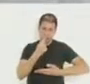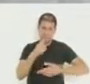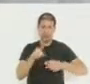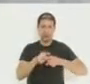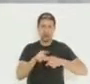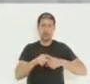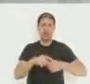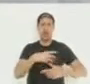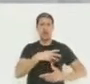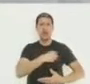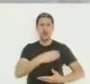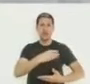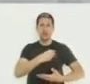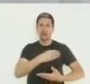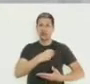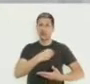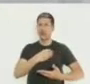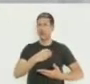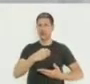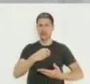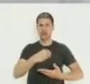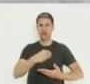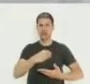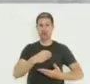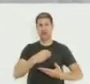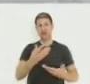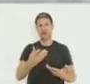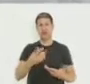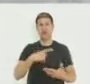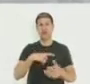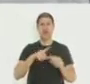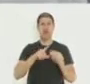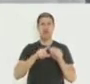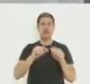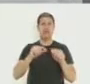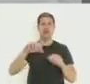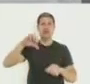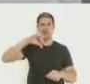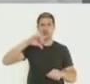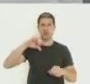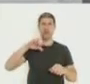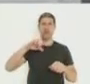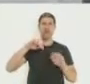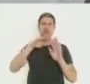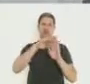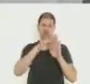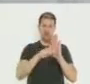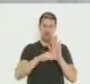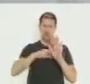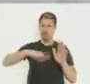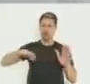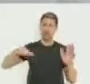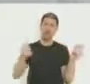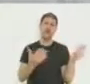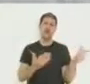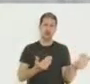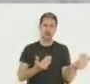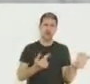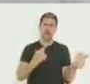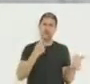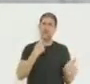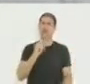temos também uma questão importante que o artigo 9º do estatuto das crianças e dos adolescentes preconiza que abre